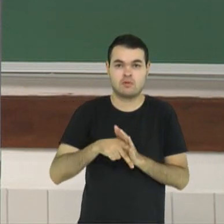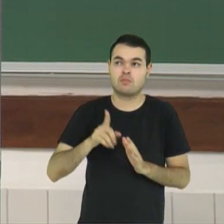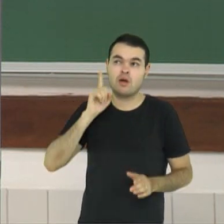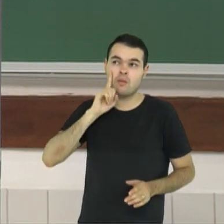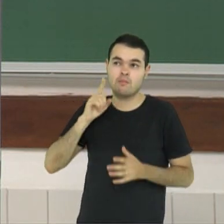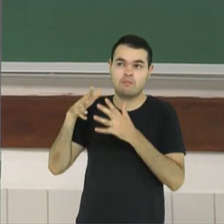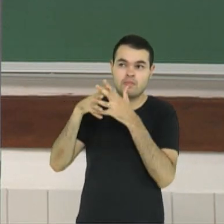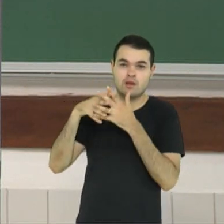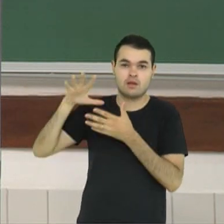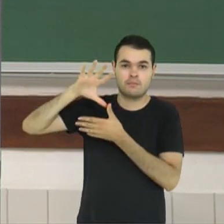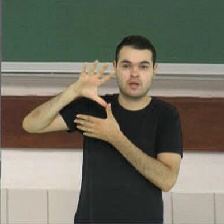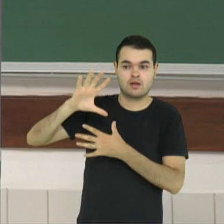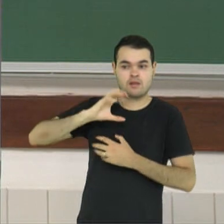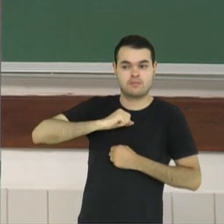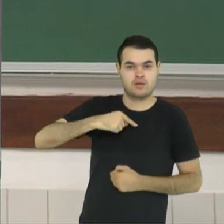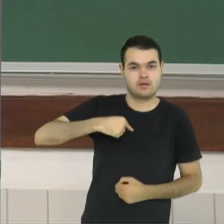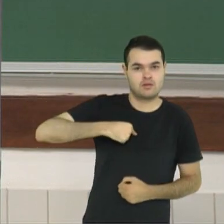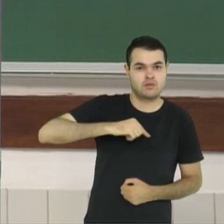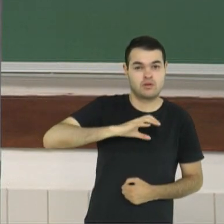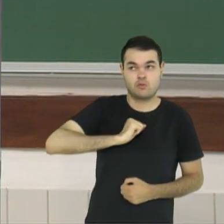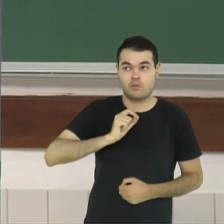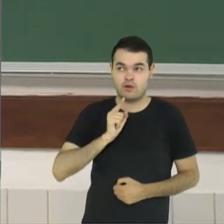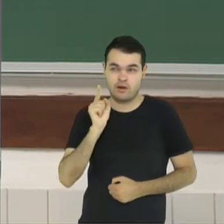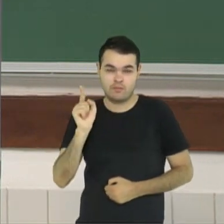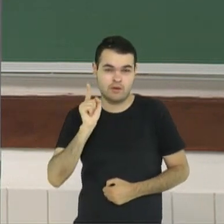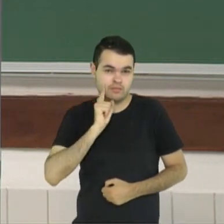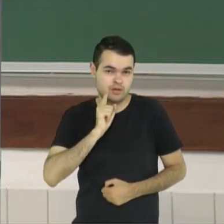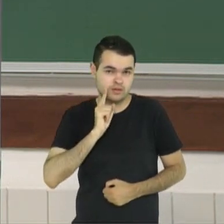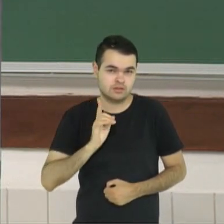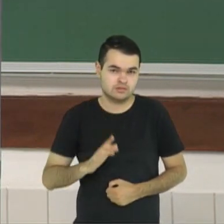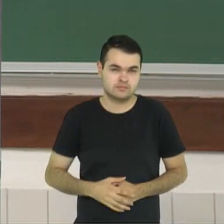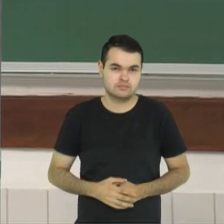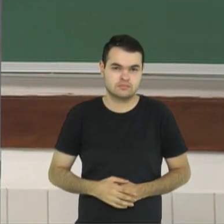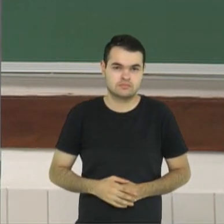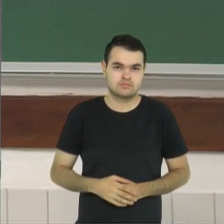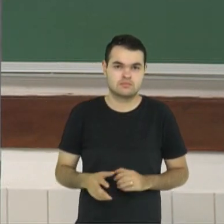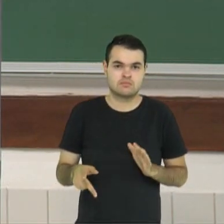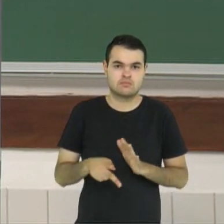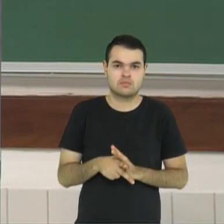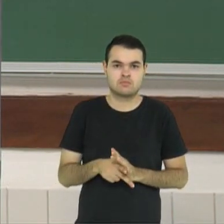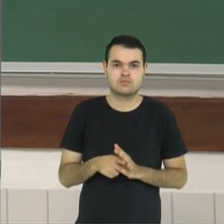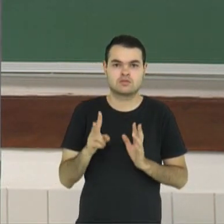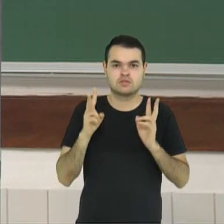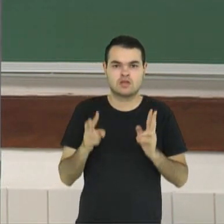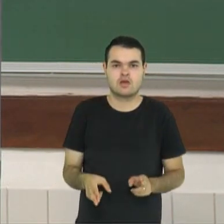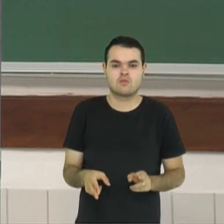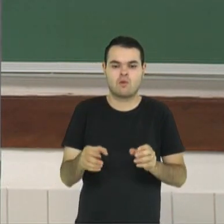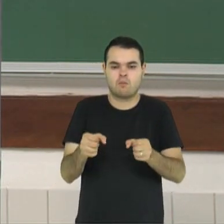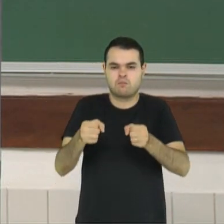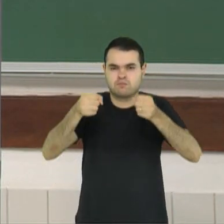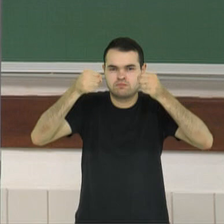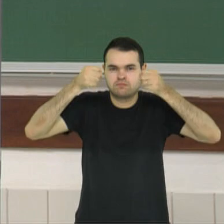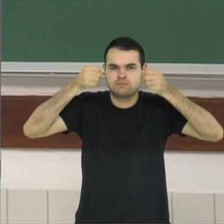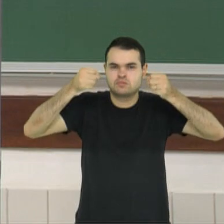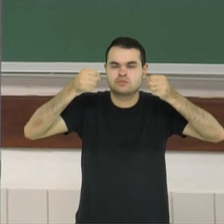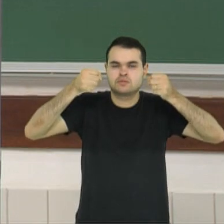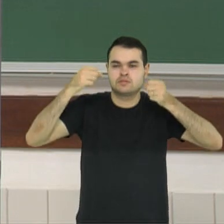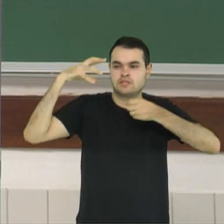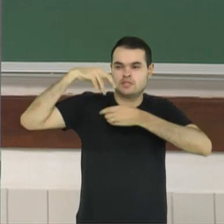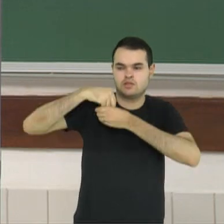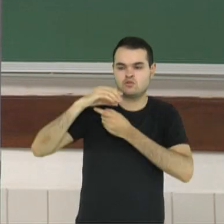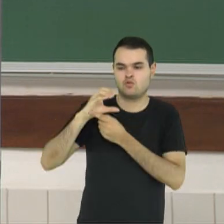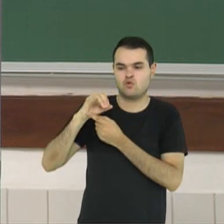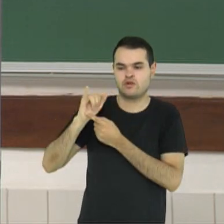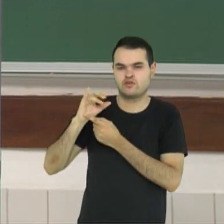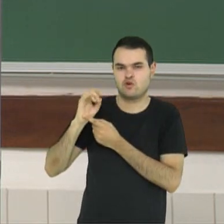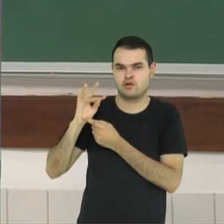que... Não, América me ama e eu amo América. Ele entra numa gaiola junto com um coiote, ele vestindo um filtro. Ele escracha, ele deixa bem